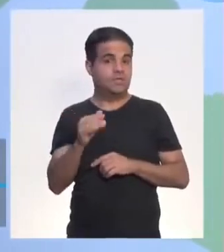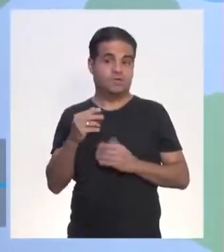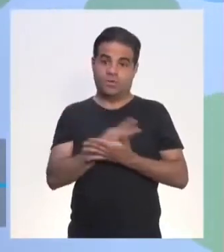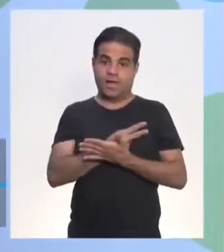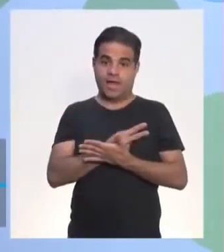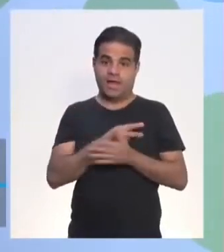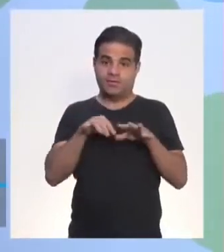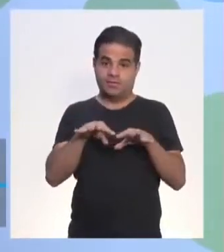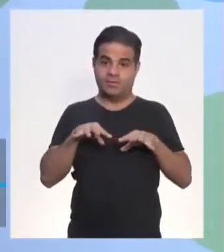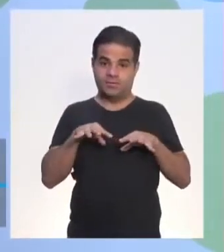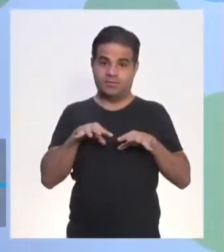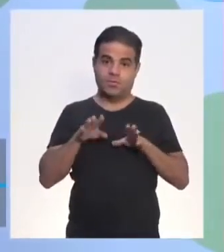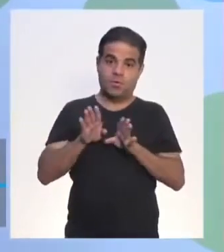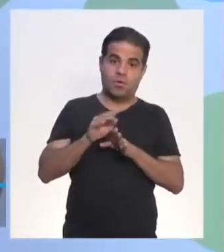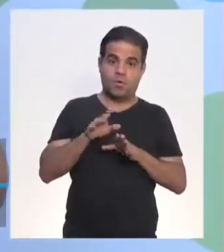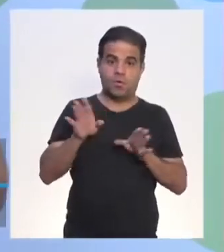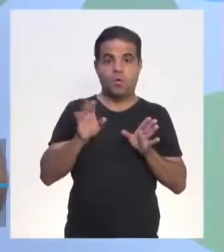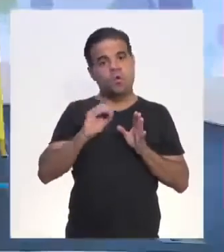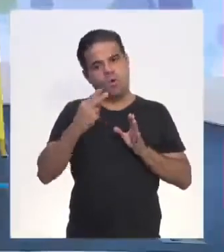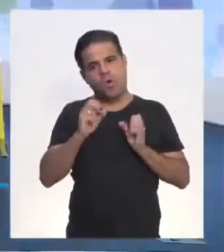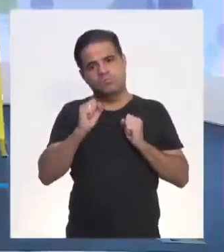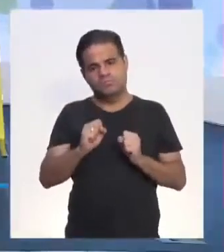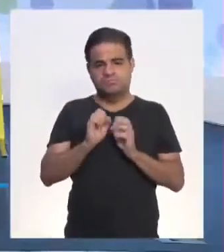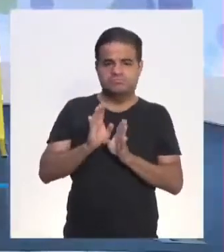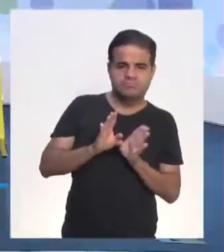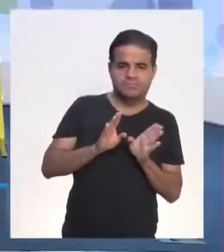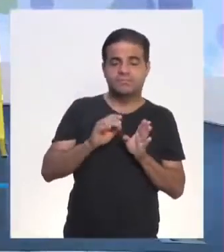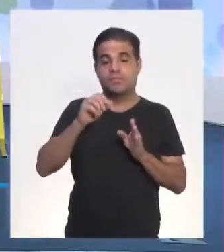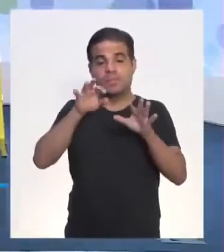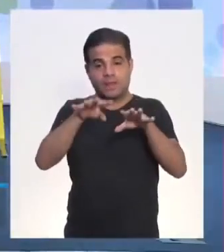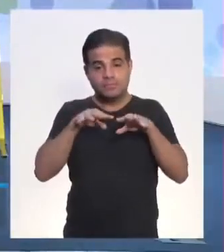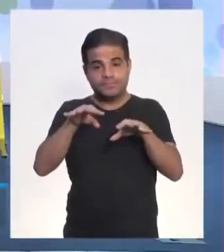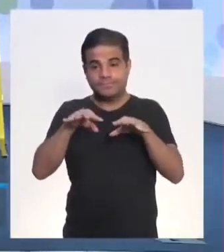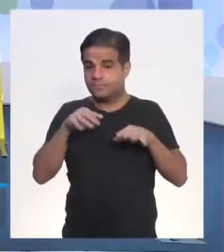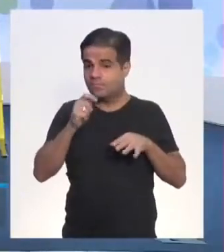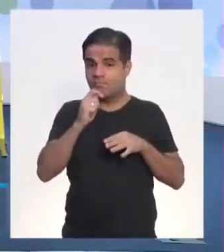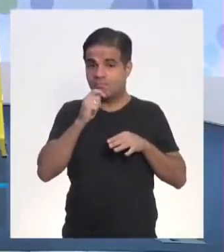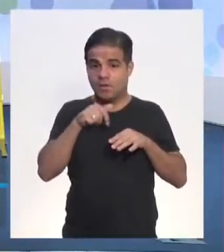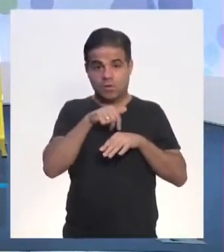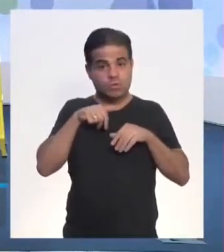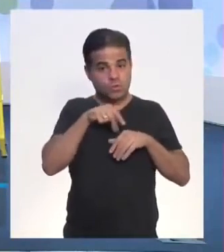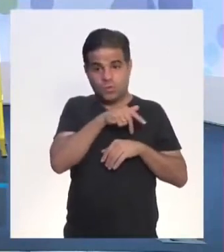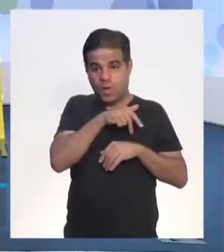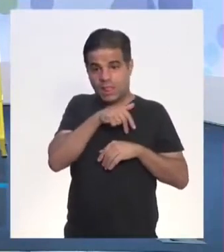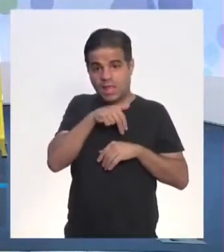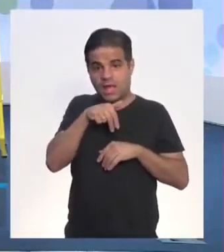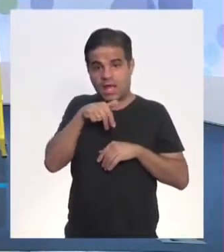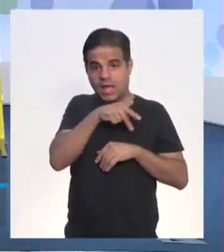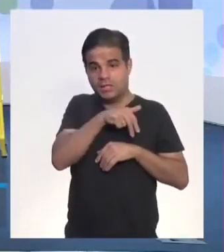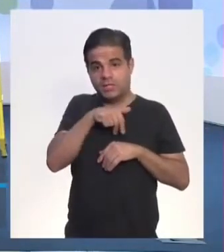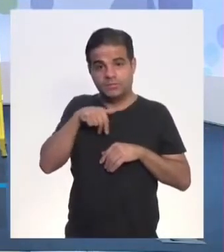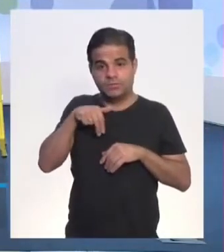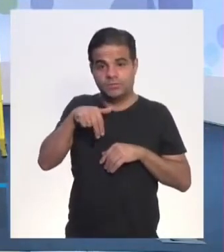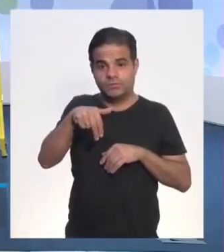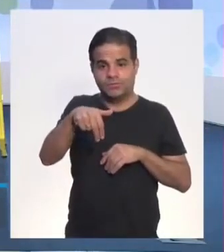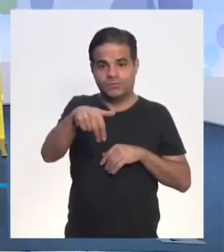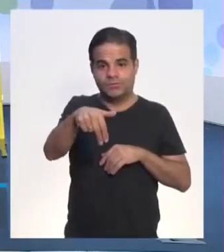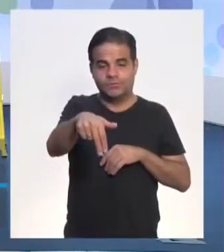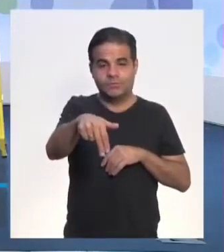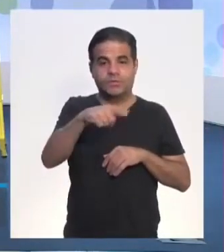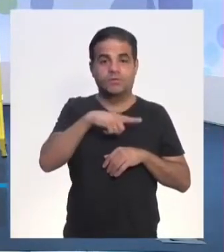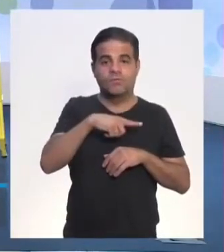de pedestre... Ou transversal também. Correto? É, transversal. Pode ser. Além de eu não estar na faixa de pedestres, eu vou ter um